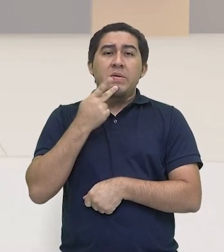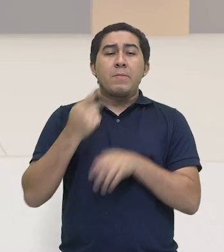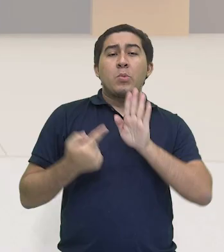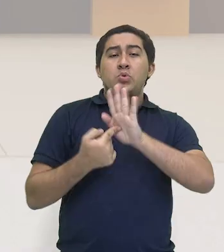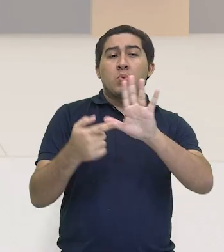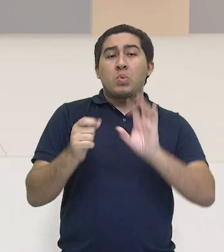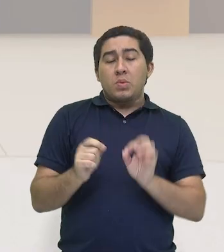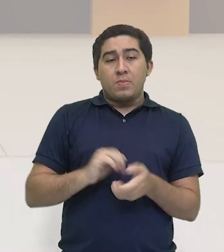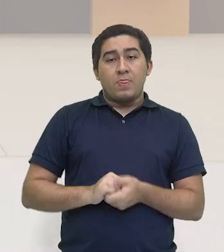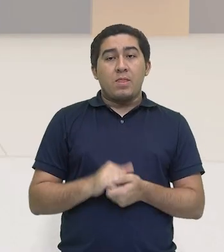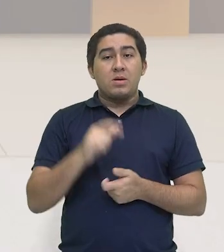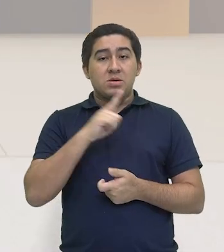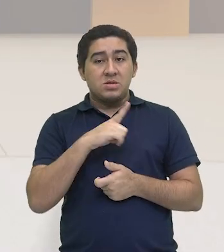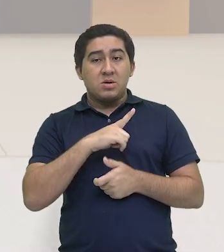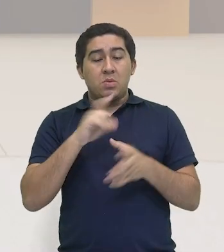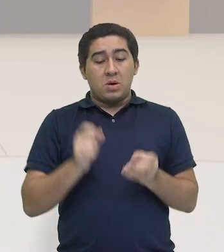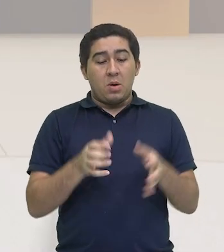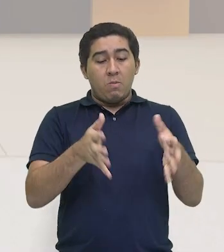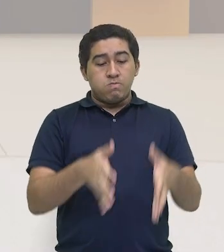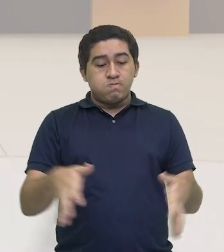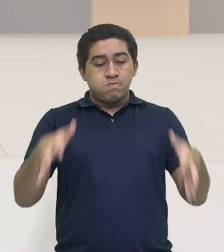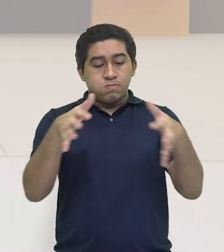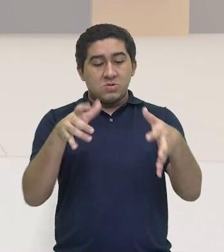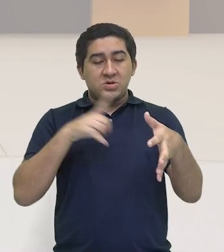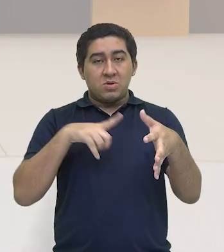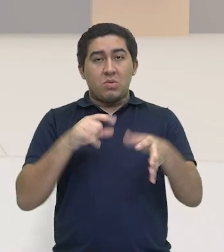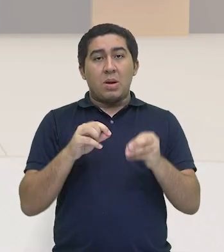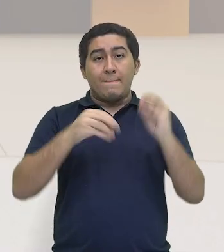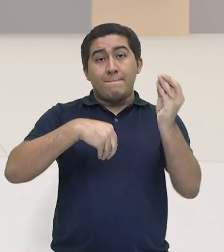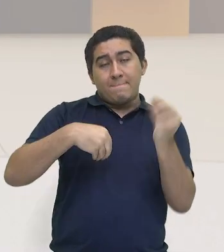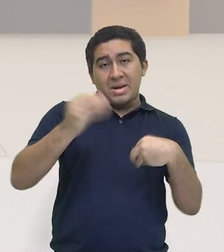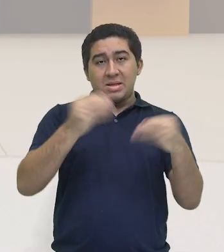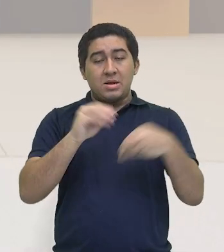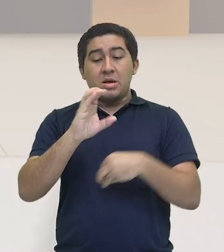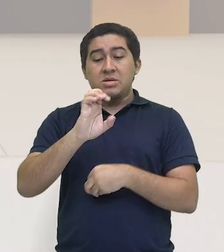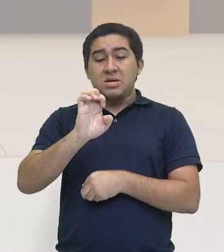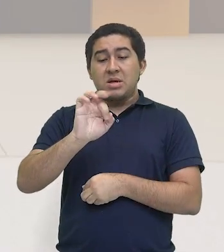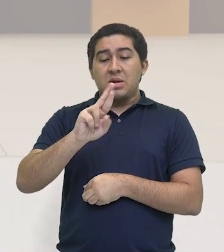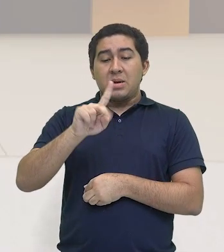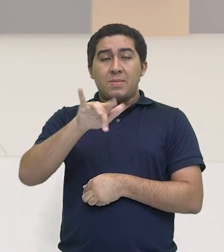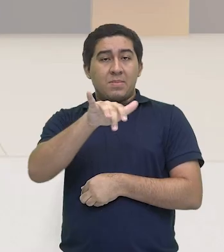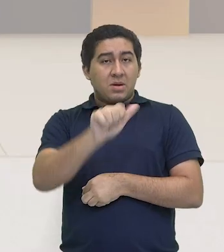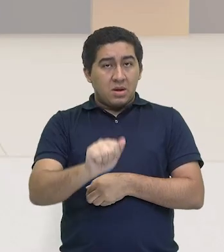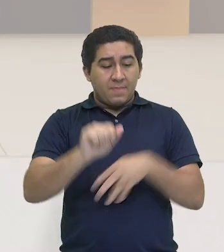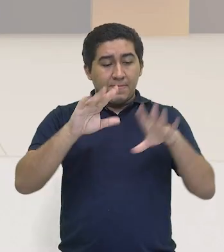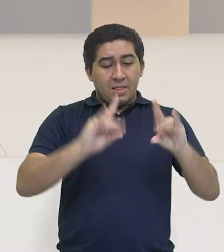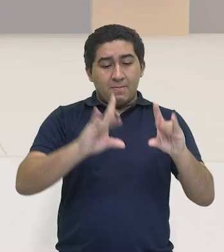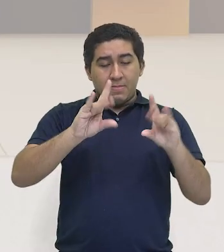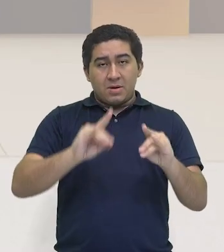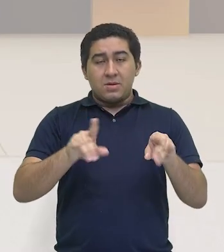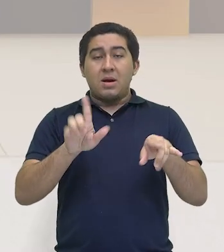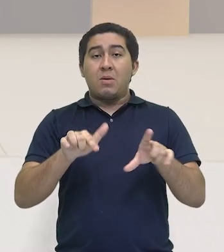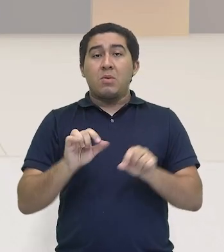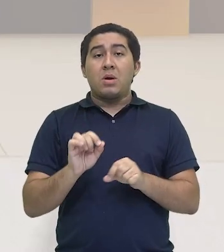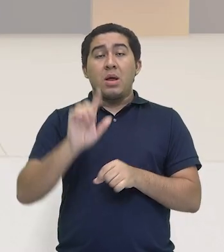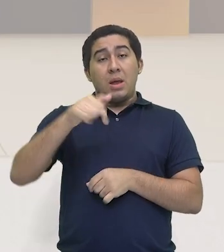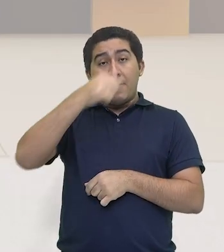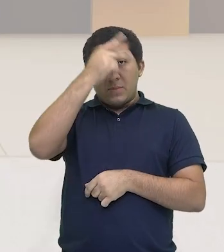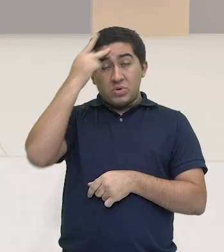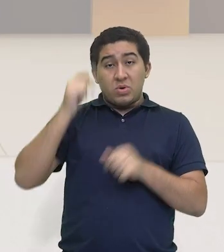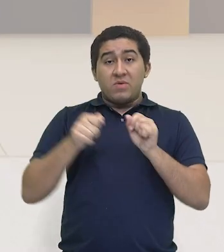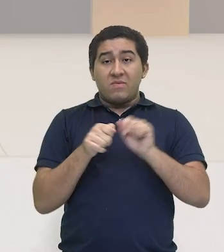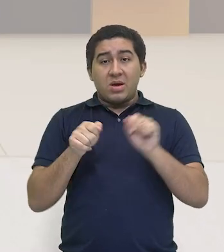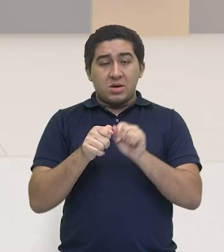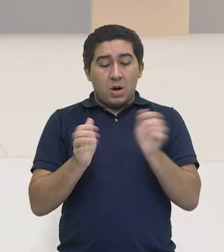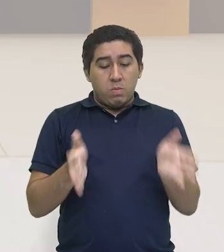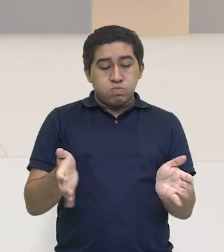nas ruínas tinham especificações de cerâmica. E aí a gente diz, né, que essa profissão é o ceramista. Mas claro que ele